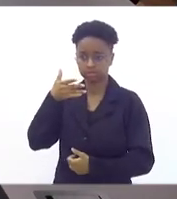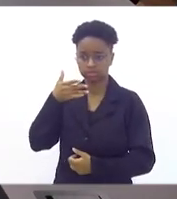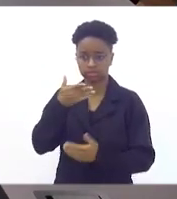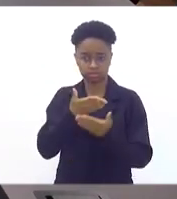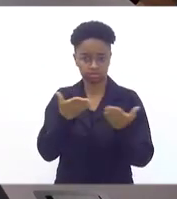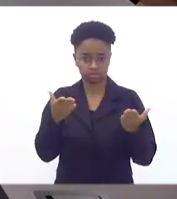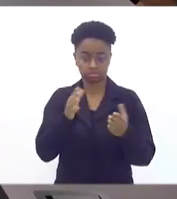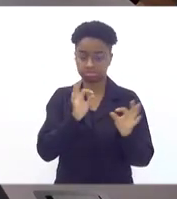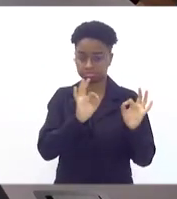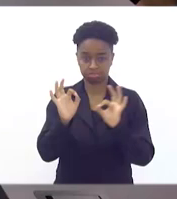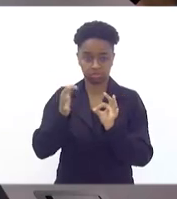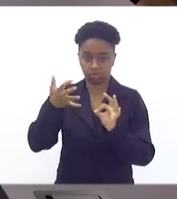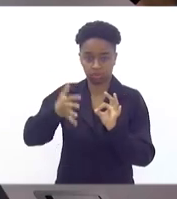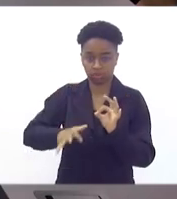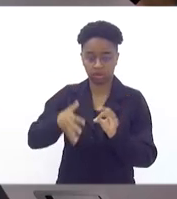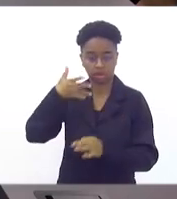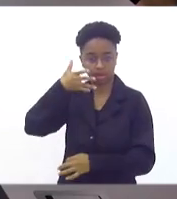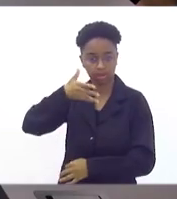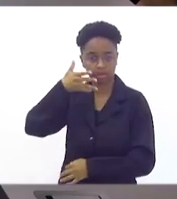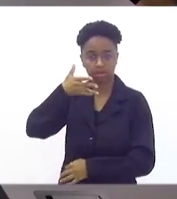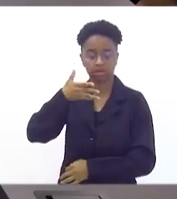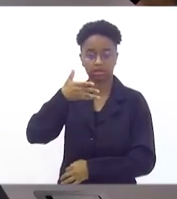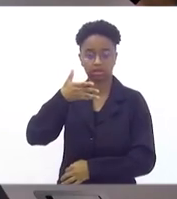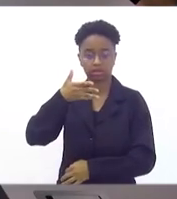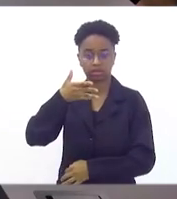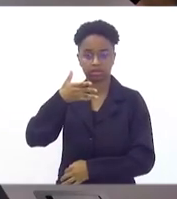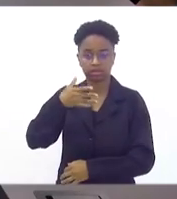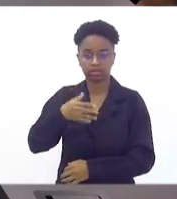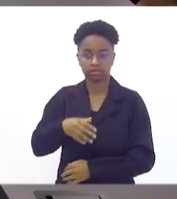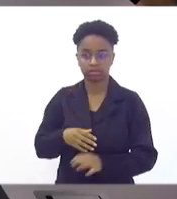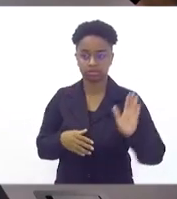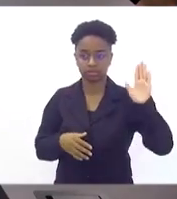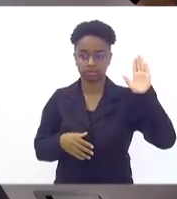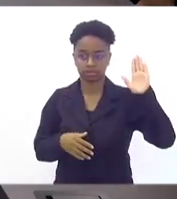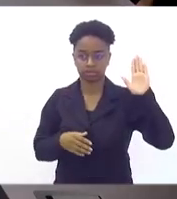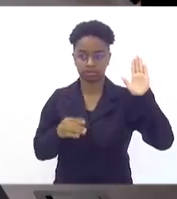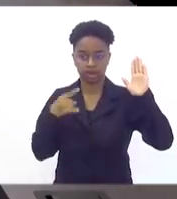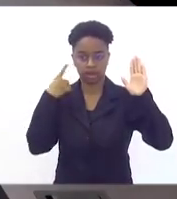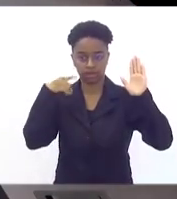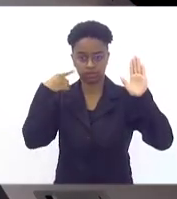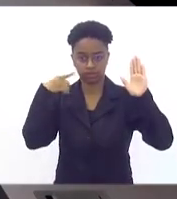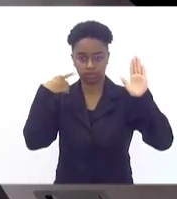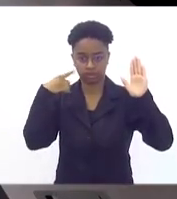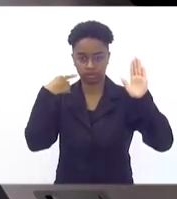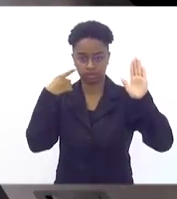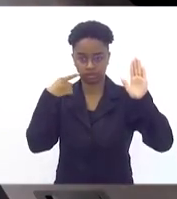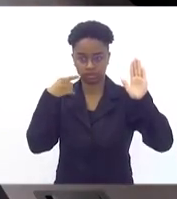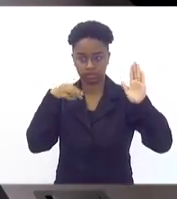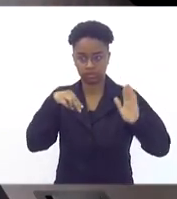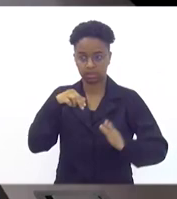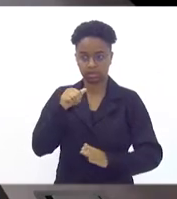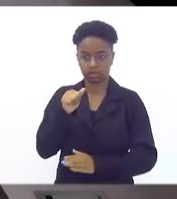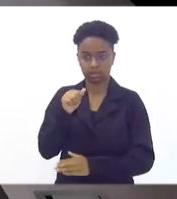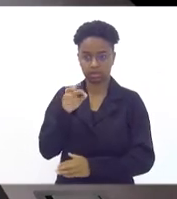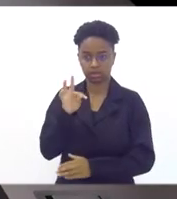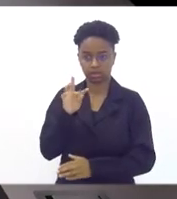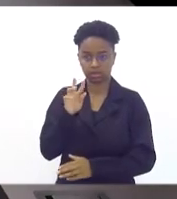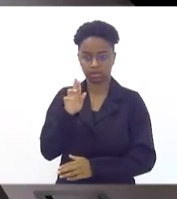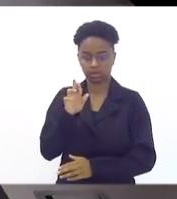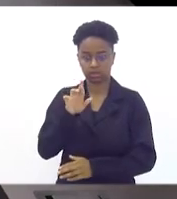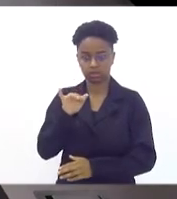não havendo quem queira fazer o uso da palavra pois não advogado da nature